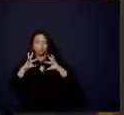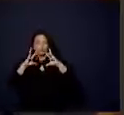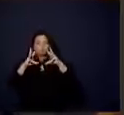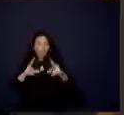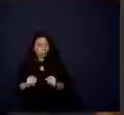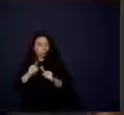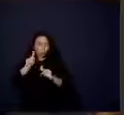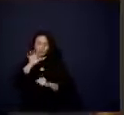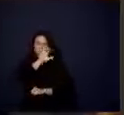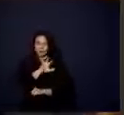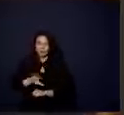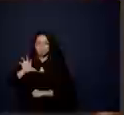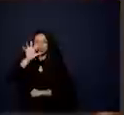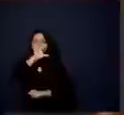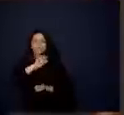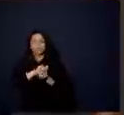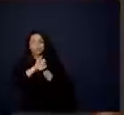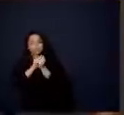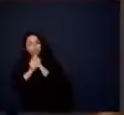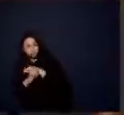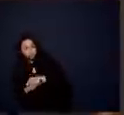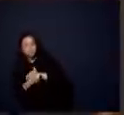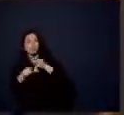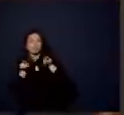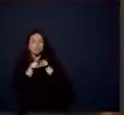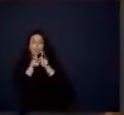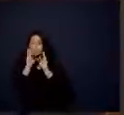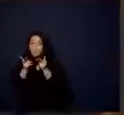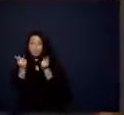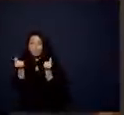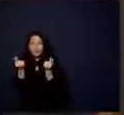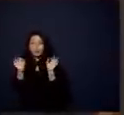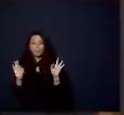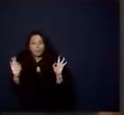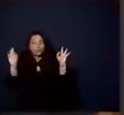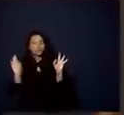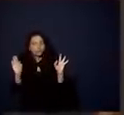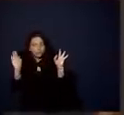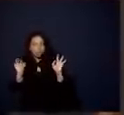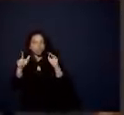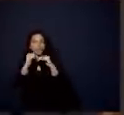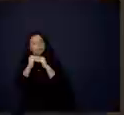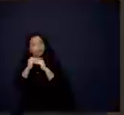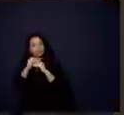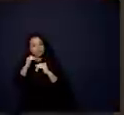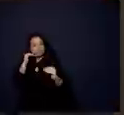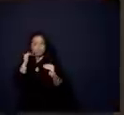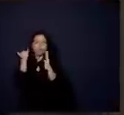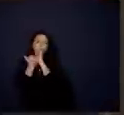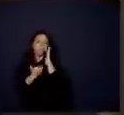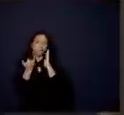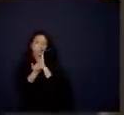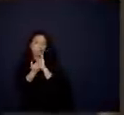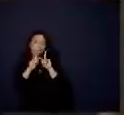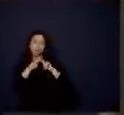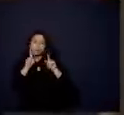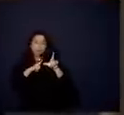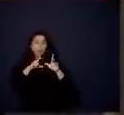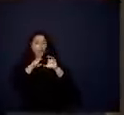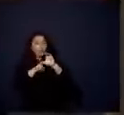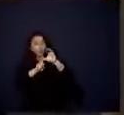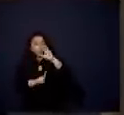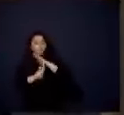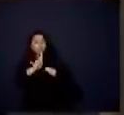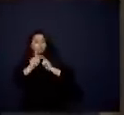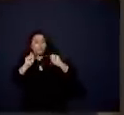ali que estão todos os municípios adotam essa mesma alíquota e essa alíquota que mantém a carga tributária Mas você mantém autonomia dos entes para